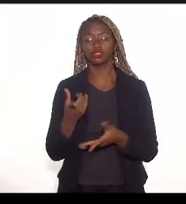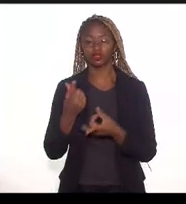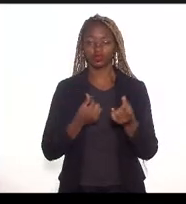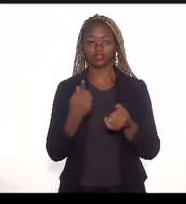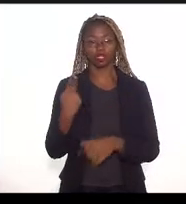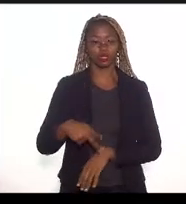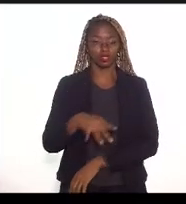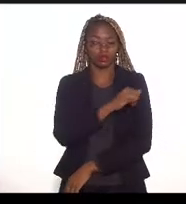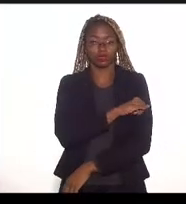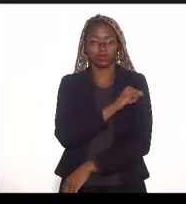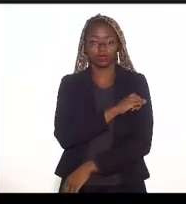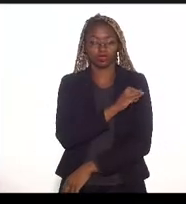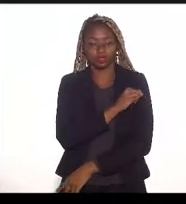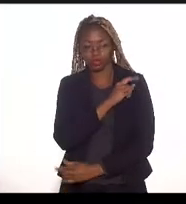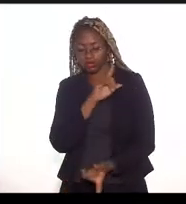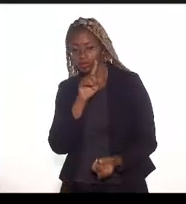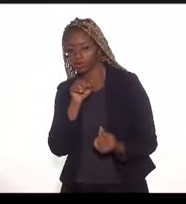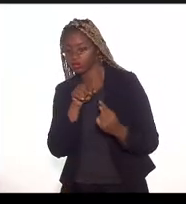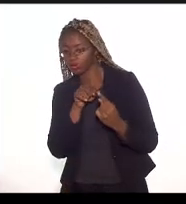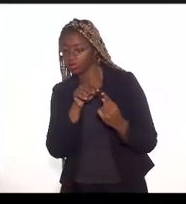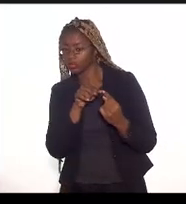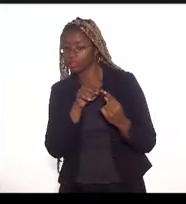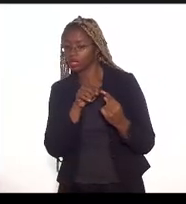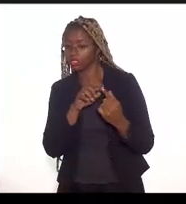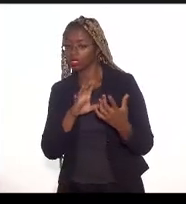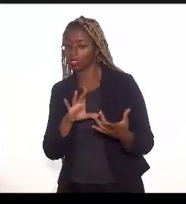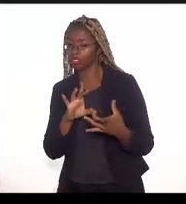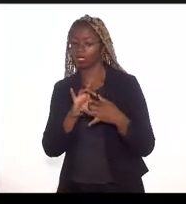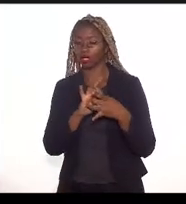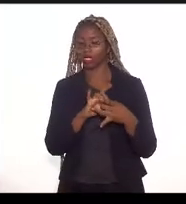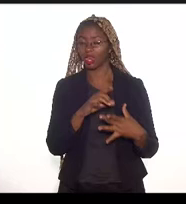Janeiro, em decorrência da promulgação da Lei